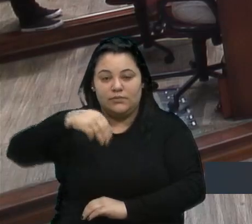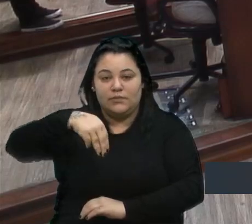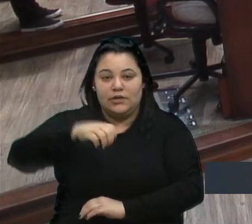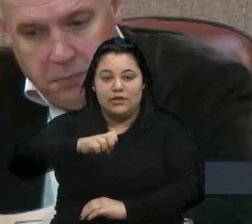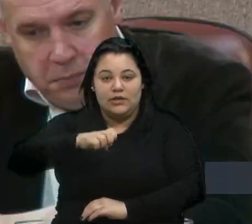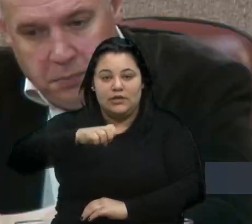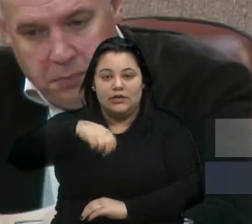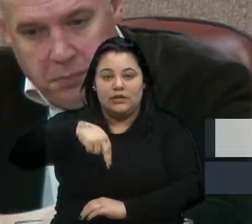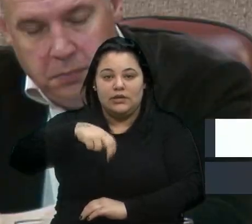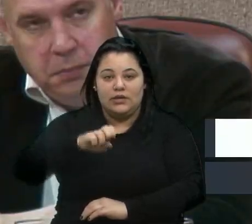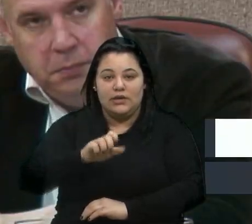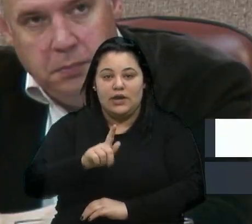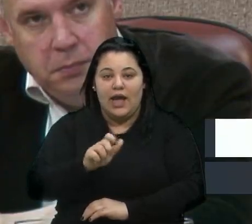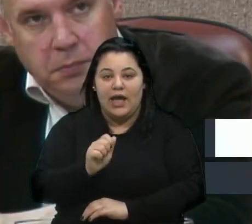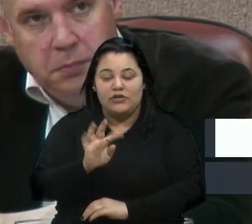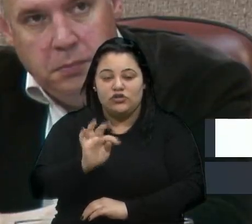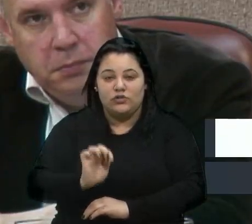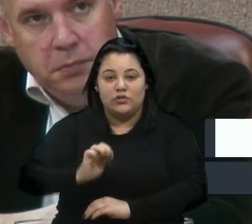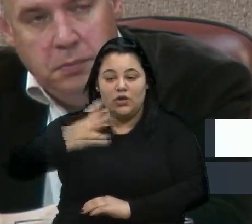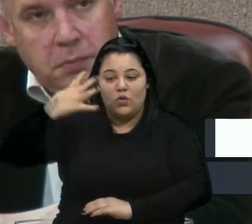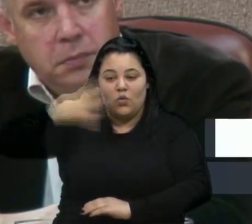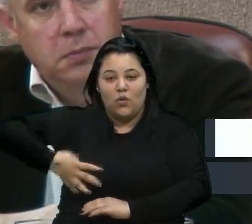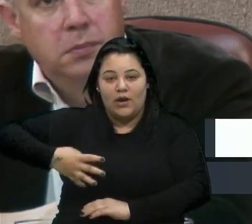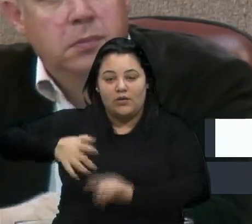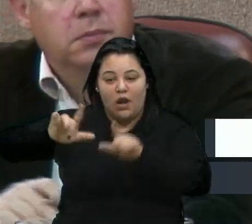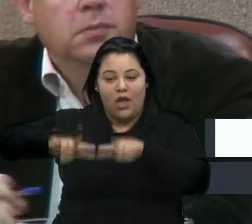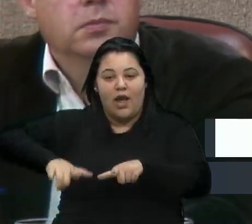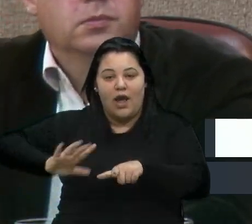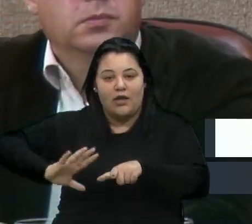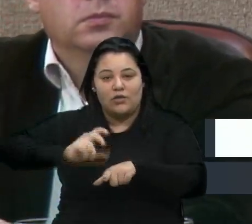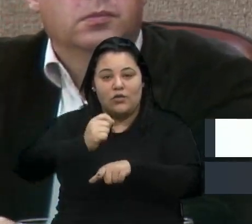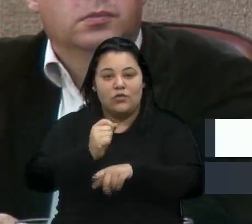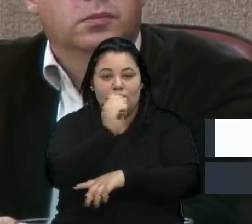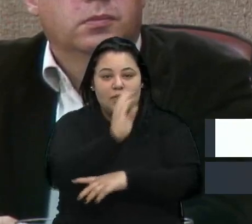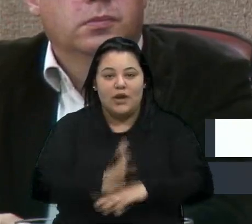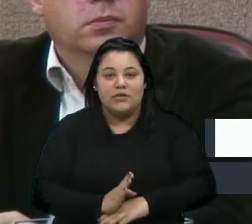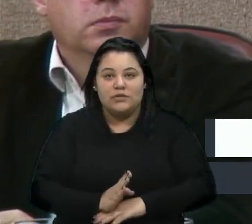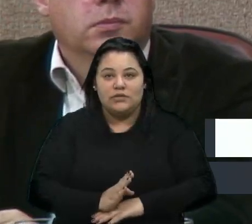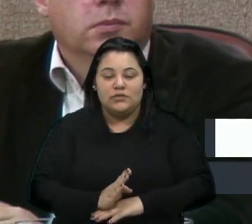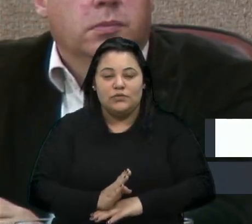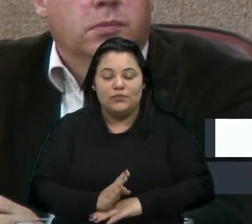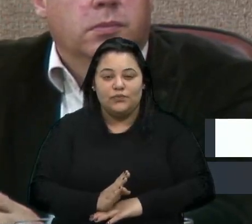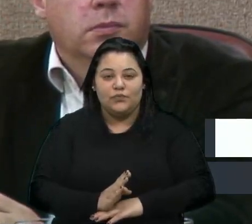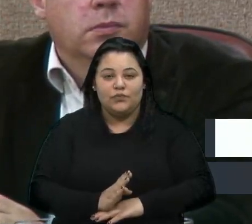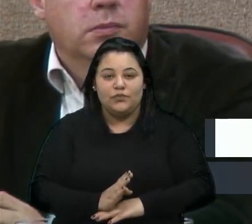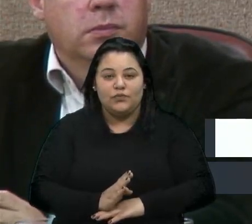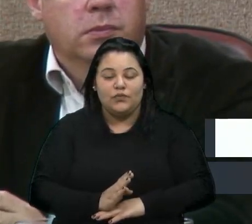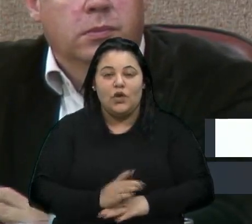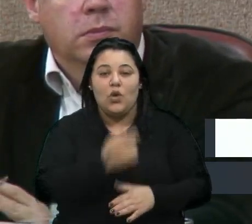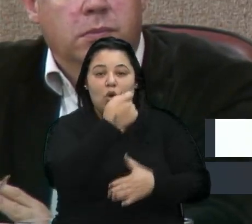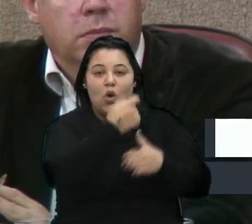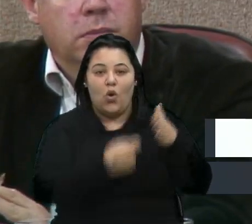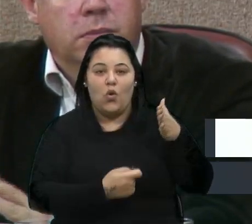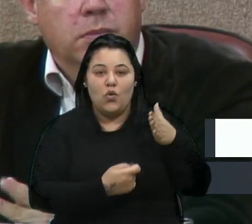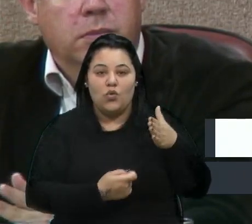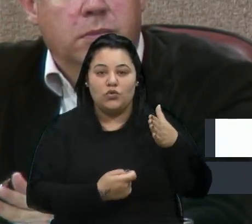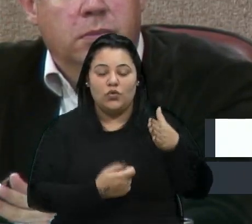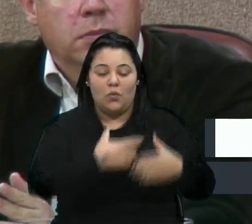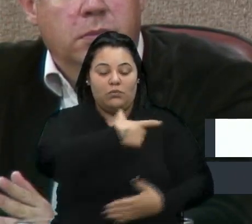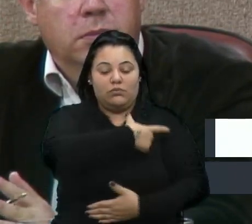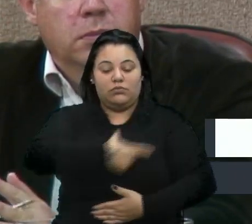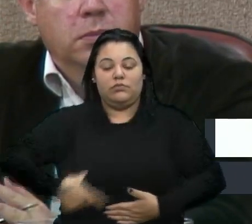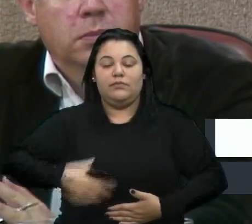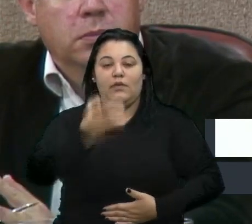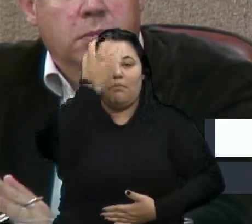ficou em 4º lugar em todo o Brasil no concurso Miss Cadeirante. Esse é um concurso com ideais